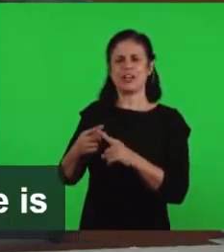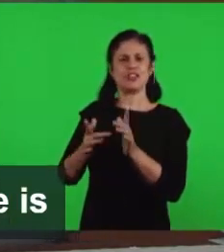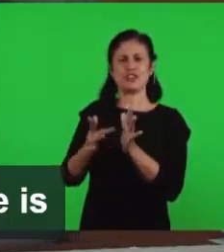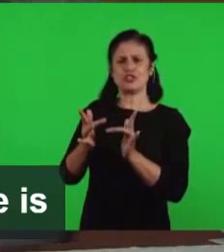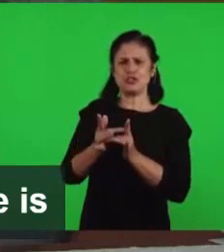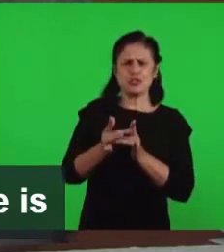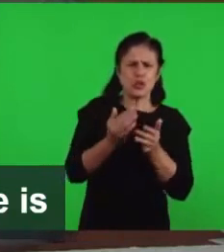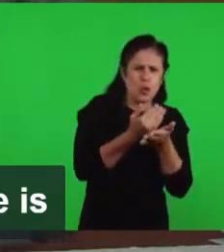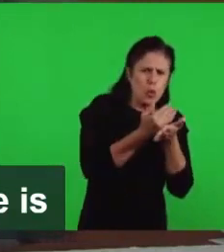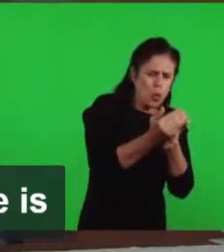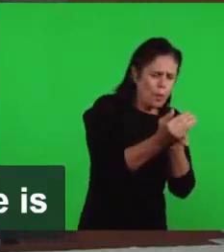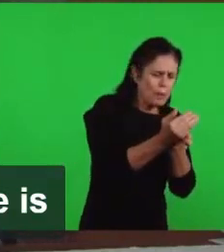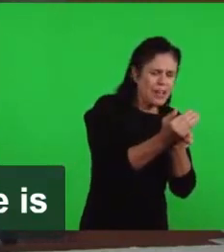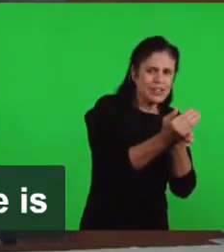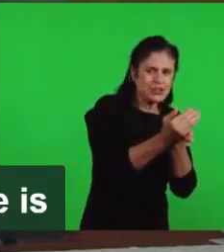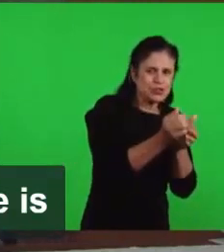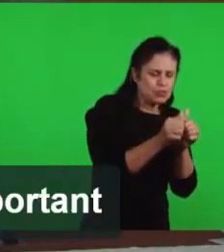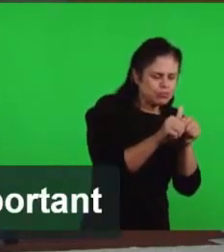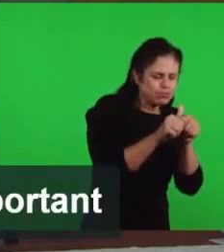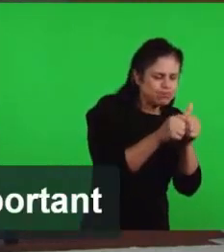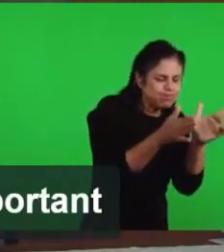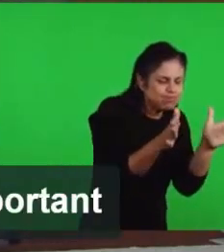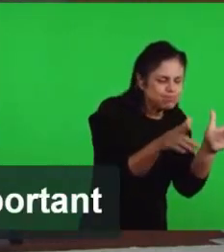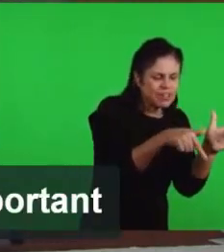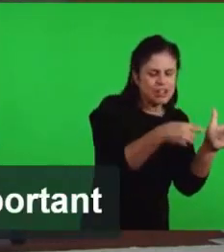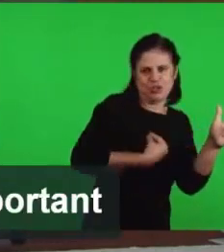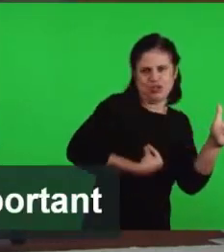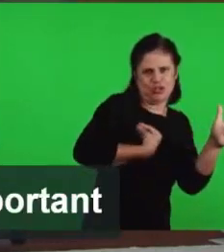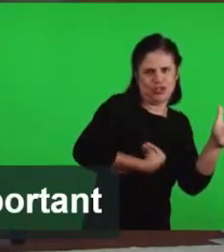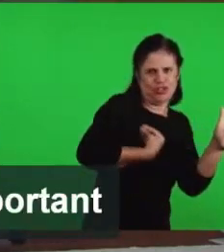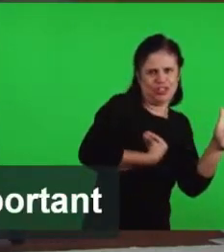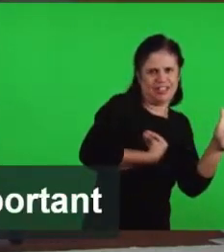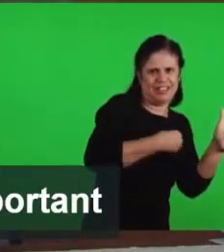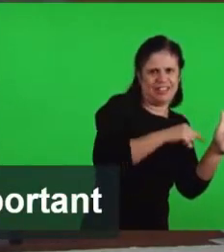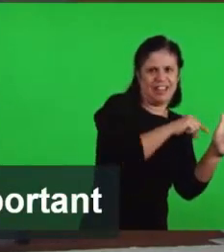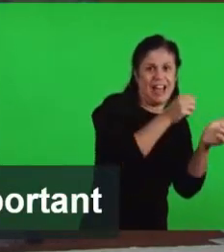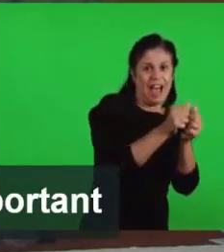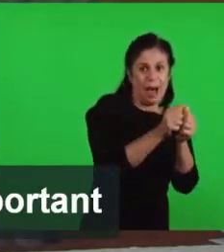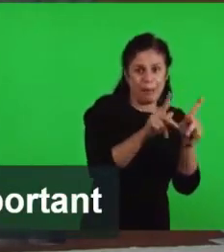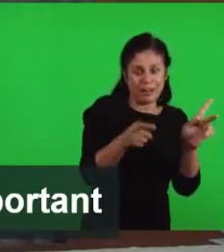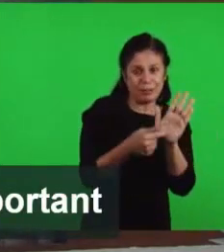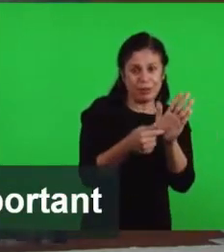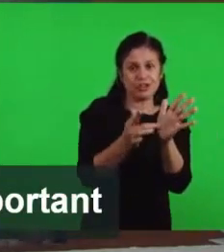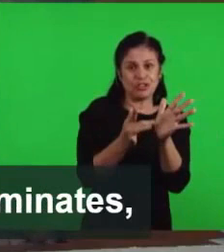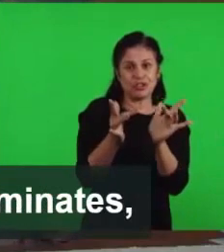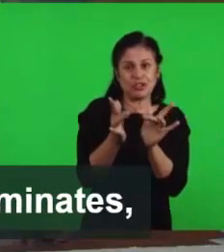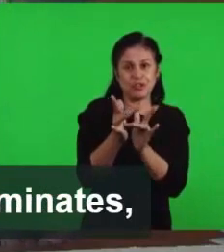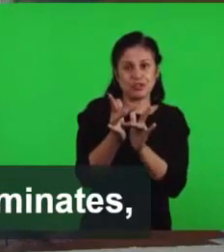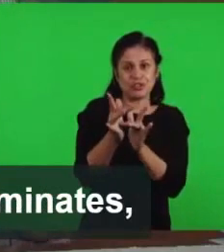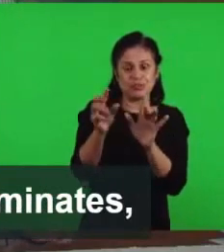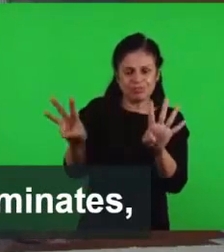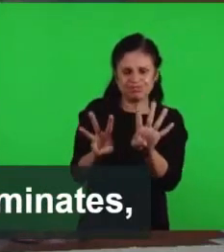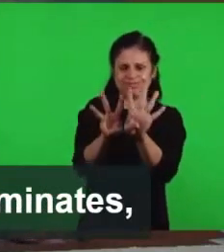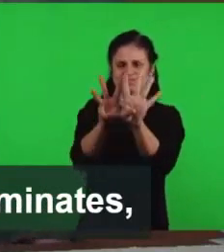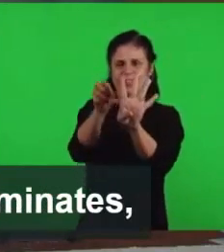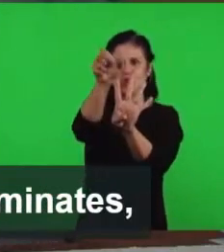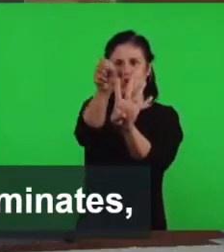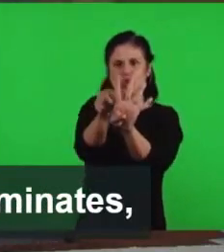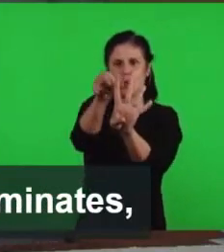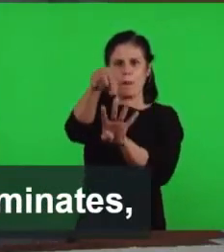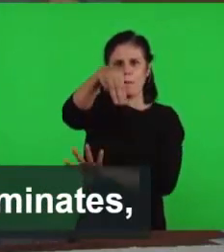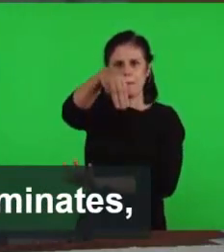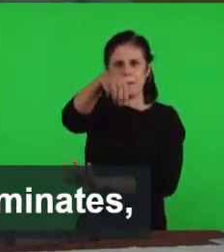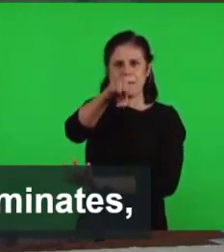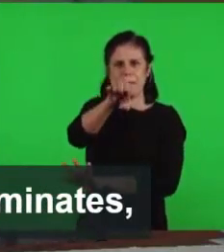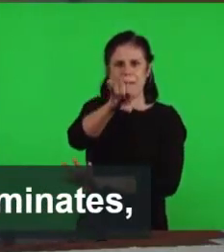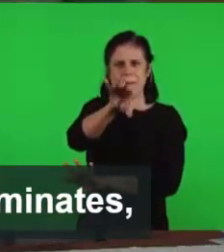é o início e tudo aqui ele está no meio dos sete castiçais Então isso é importante o projeto dele ele